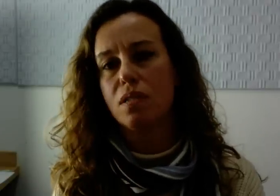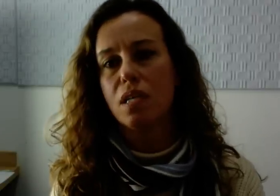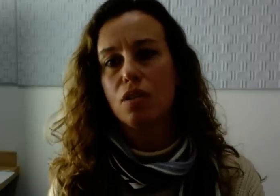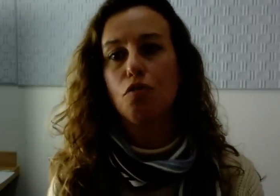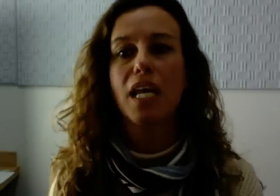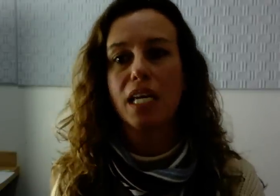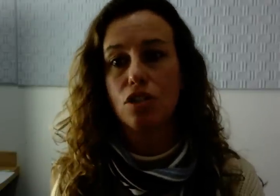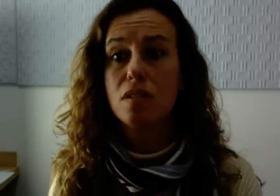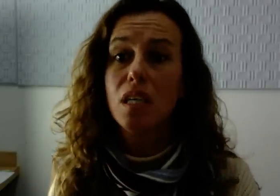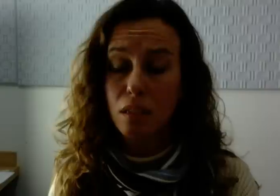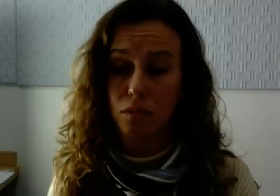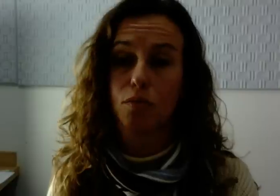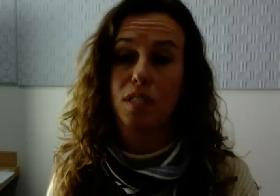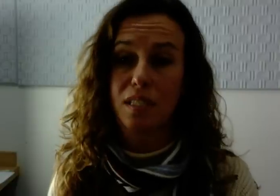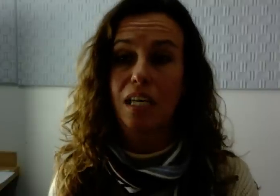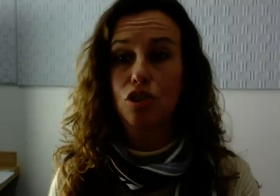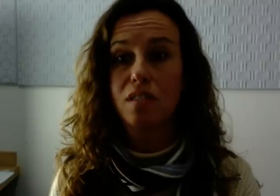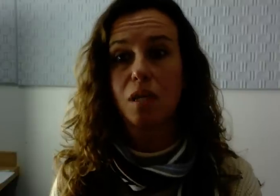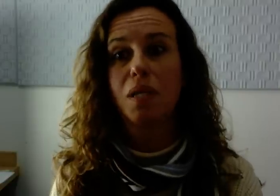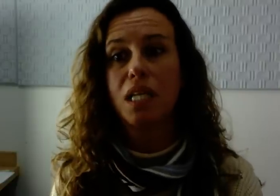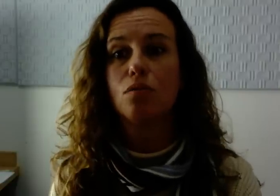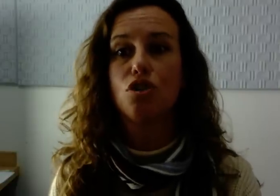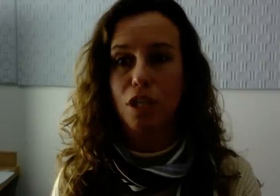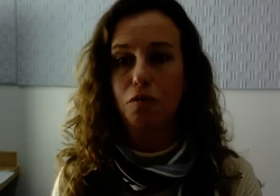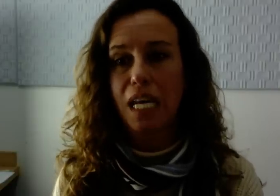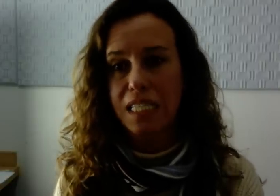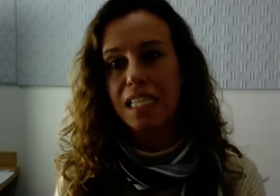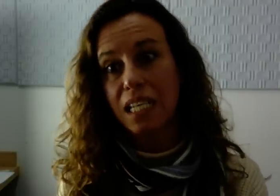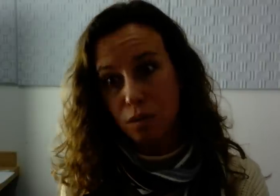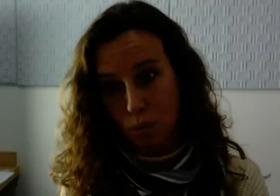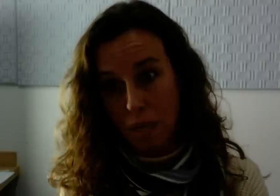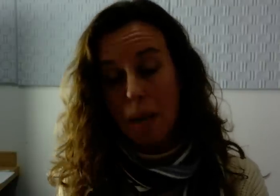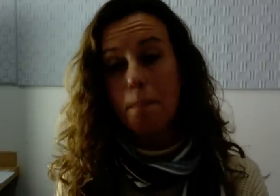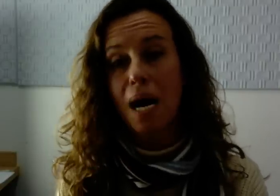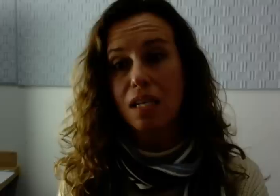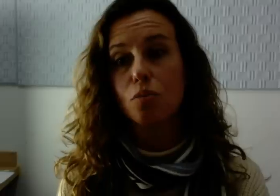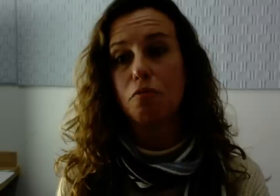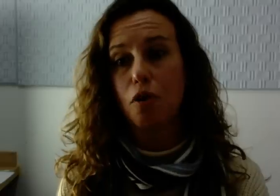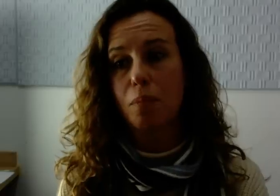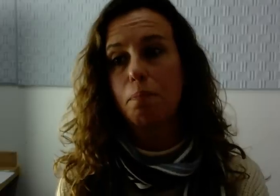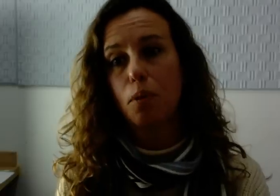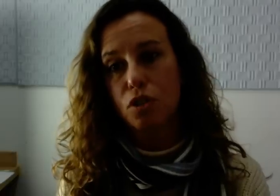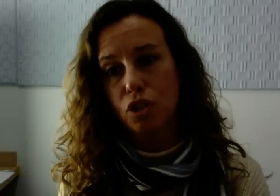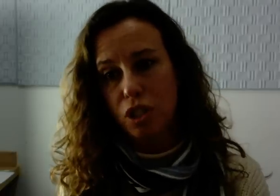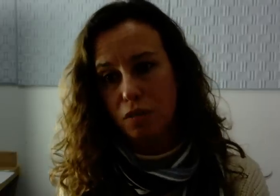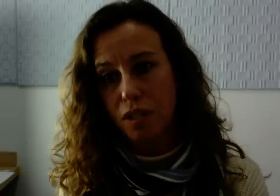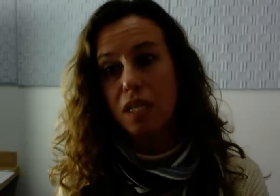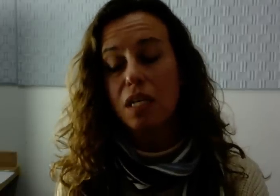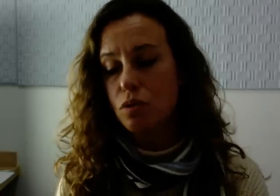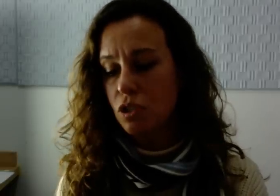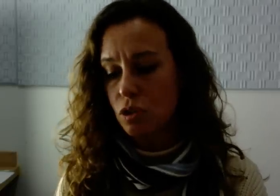pessoas diferente sim você está discriminando diferenciando mas de uma forma